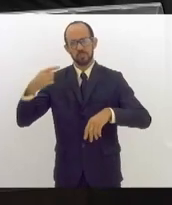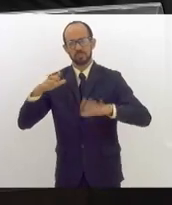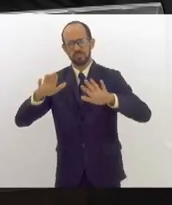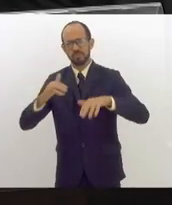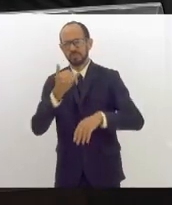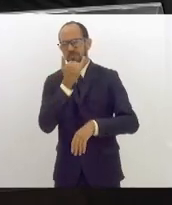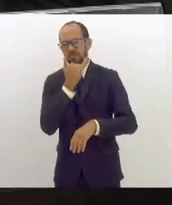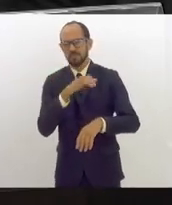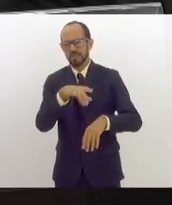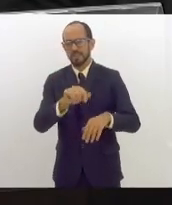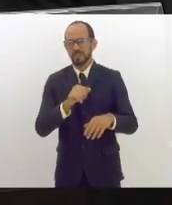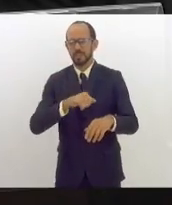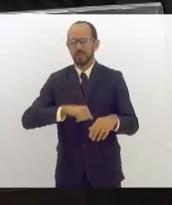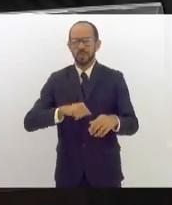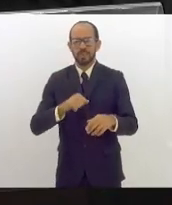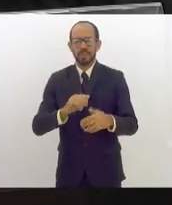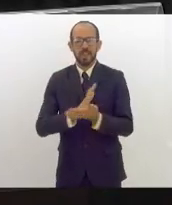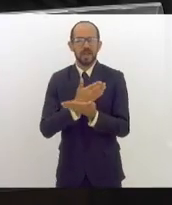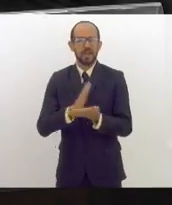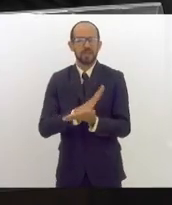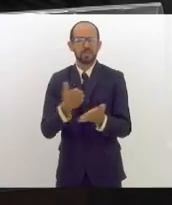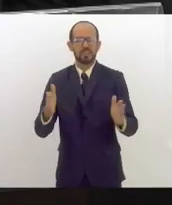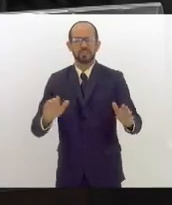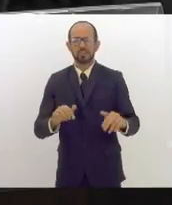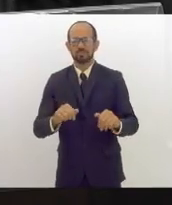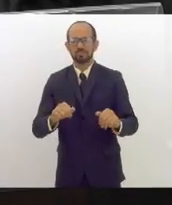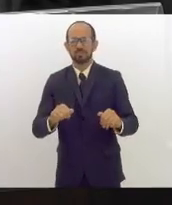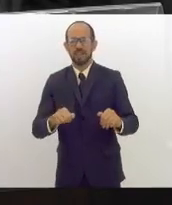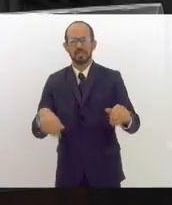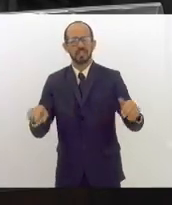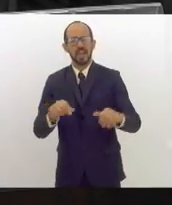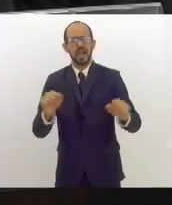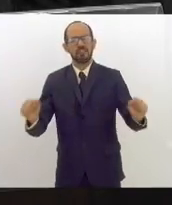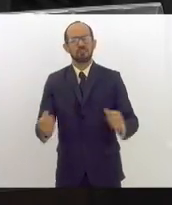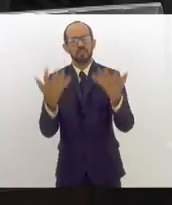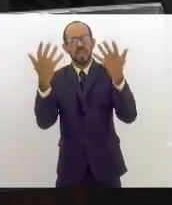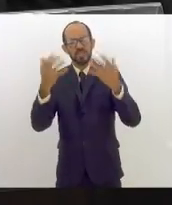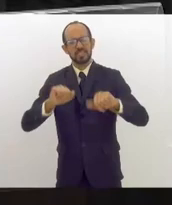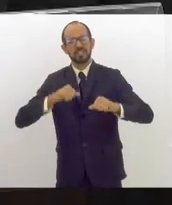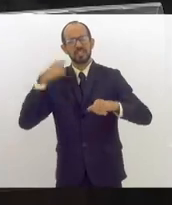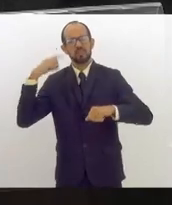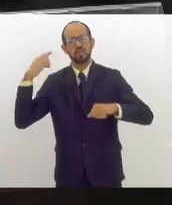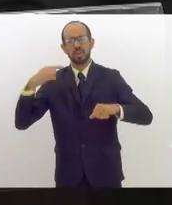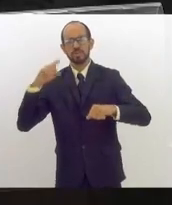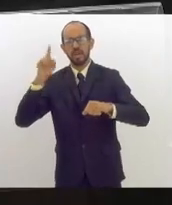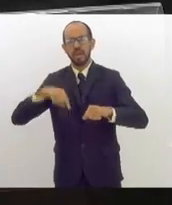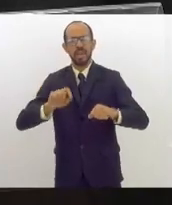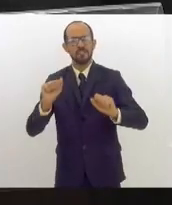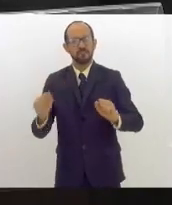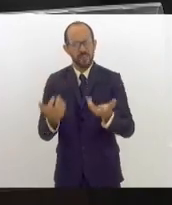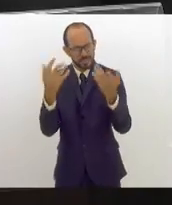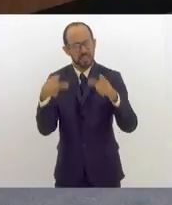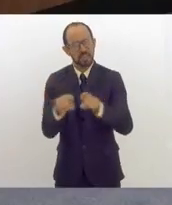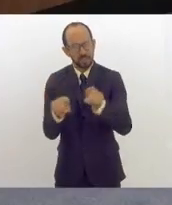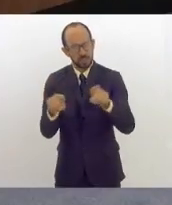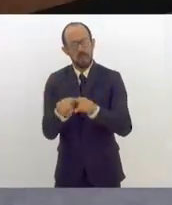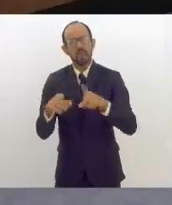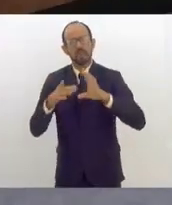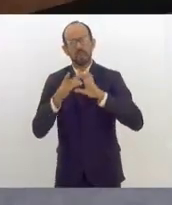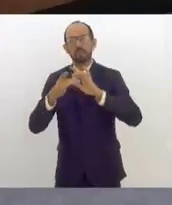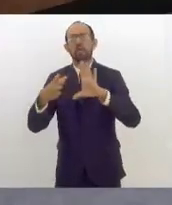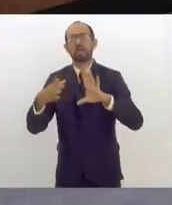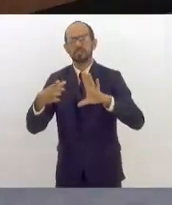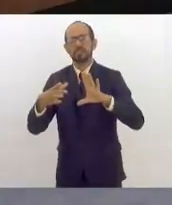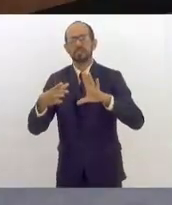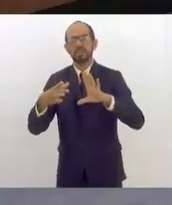arrogância ao nosso querido procurador uma festa da advocacia é festa da Democracia né advocacia é